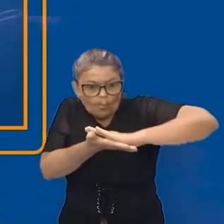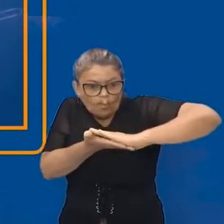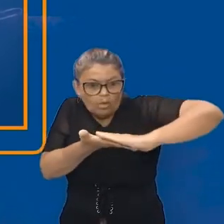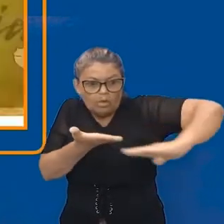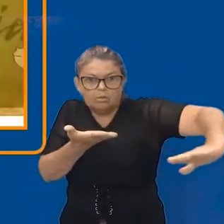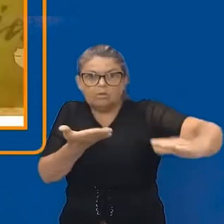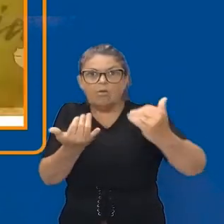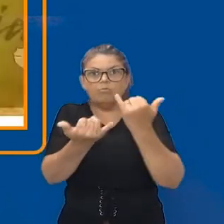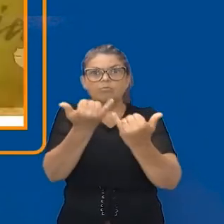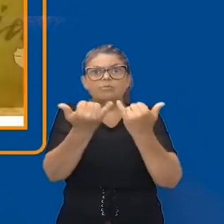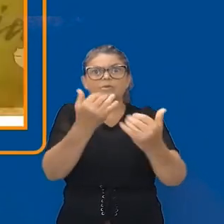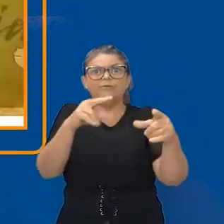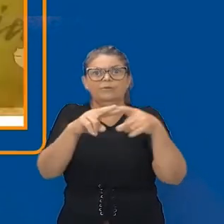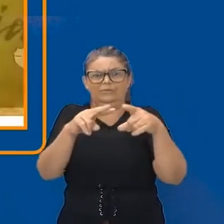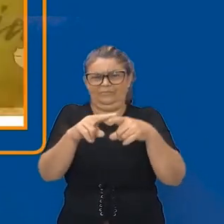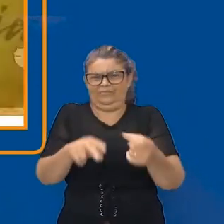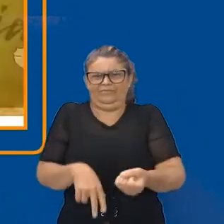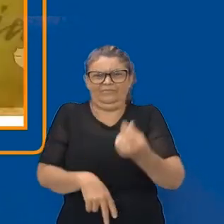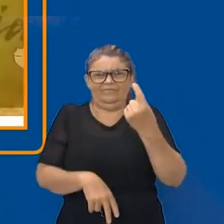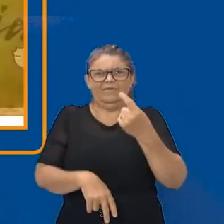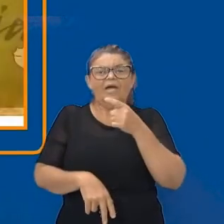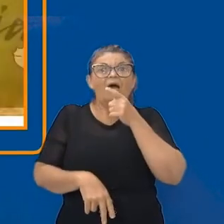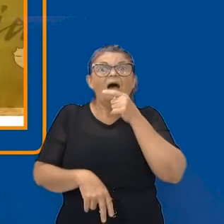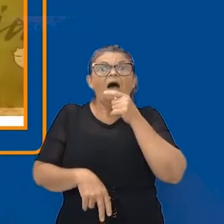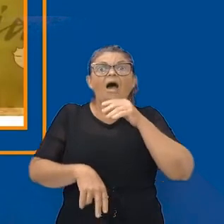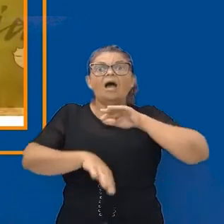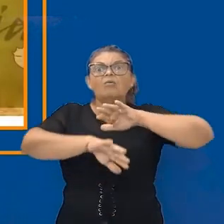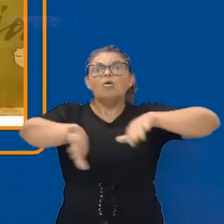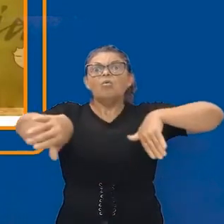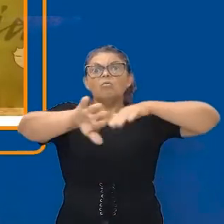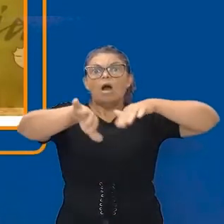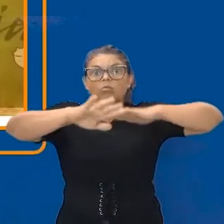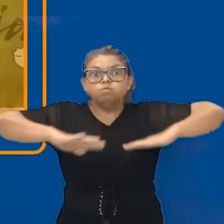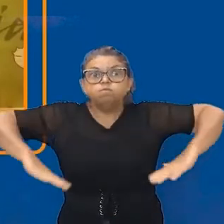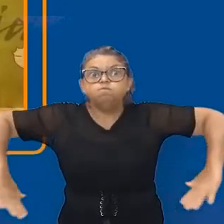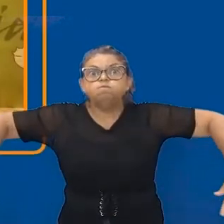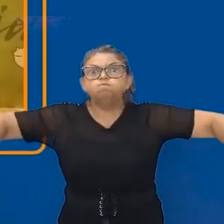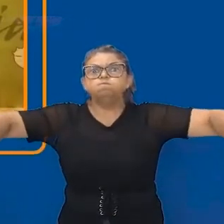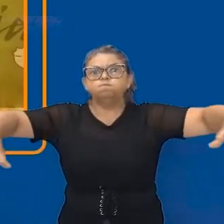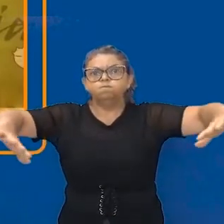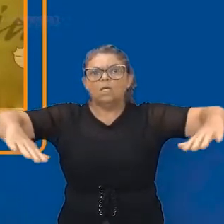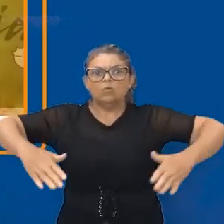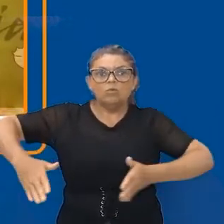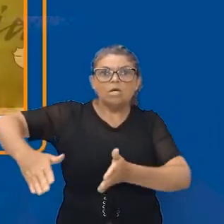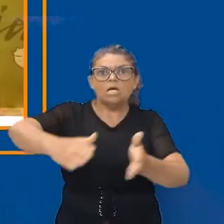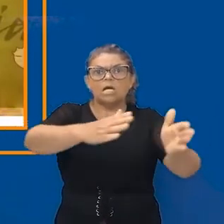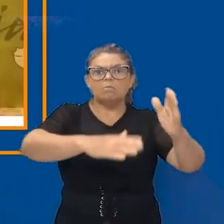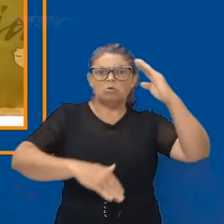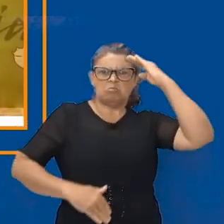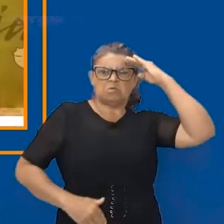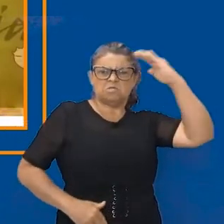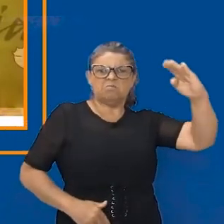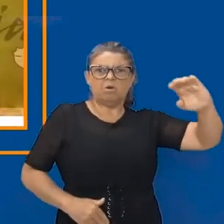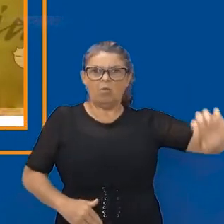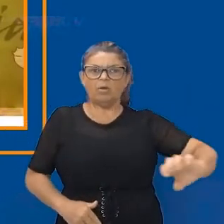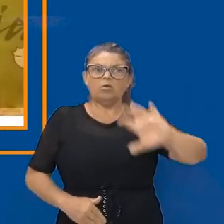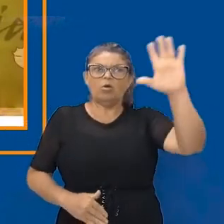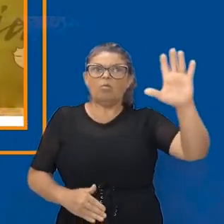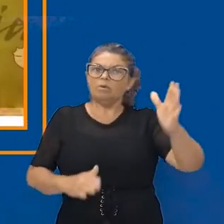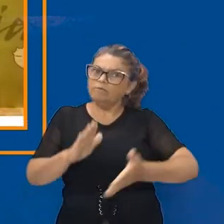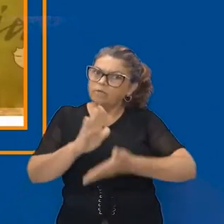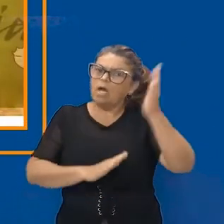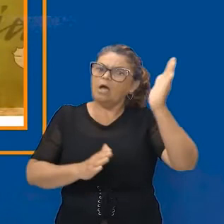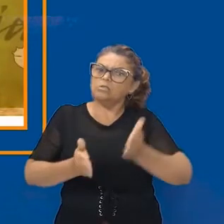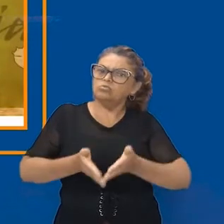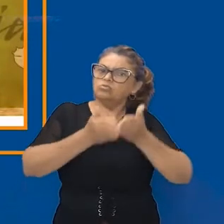Ásia. O Mar Mediterrâneo era o principal acesso da Europa para o Oriente. Por ele, os mercadores europeus